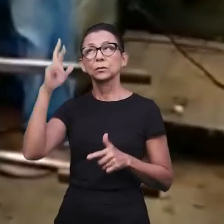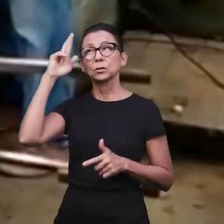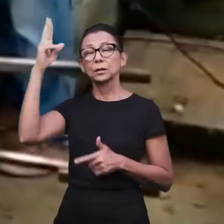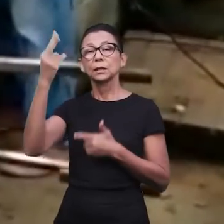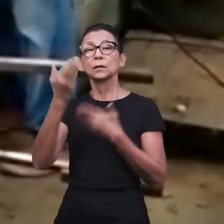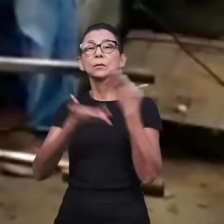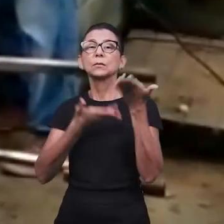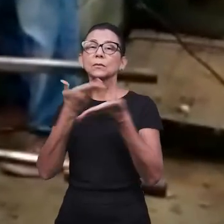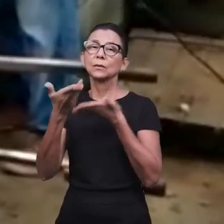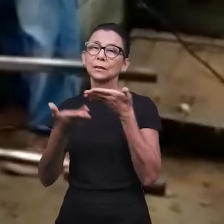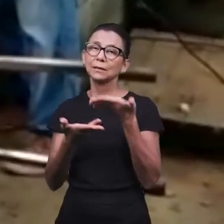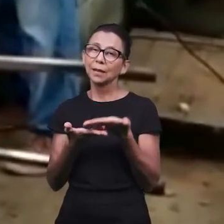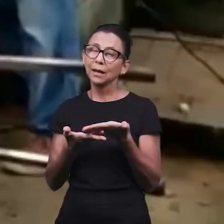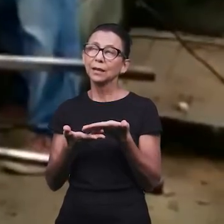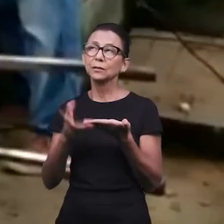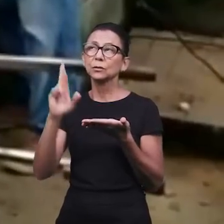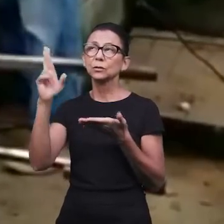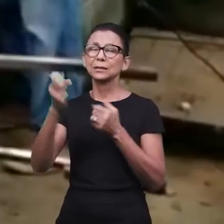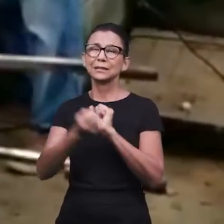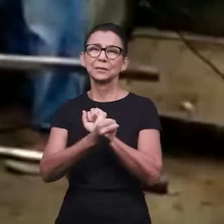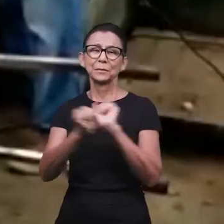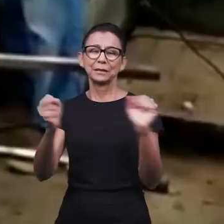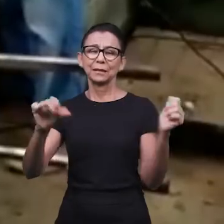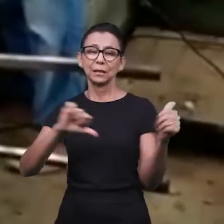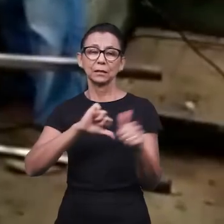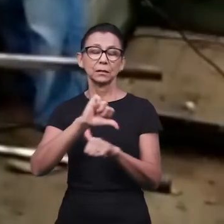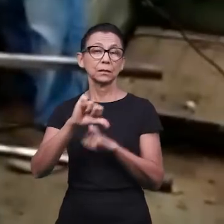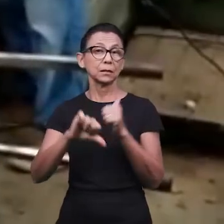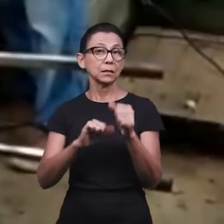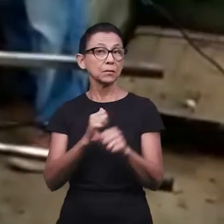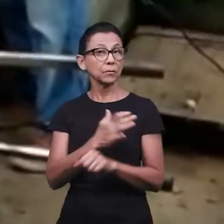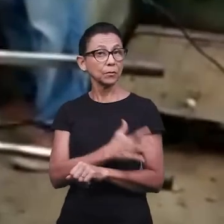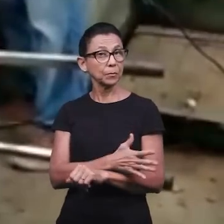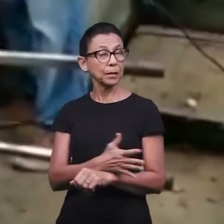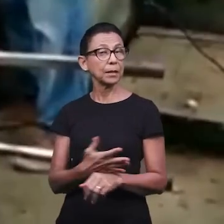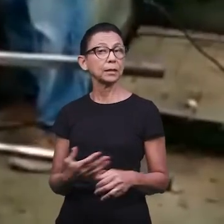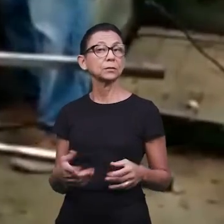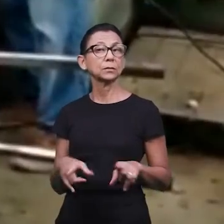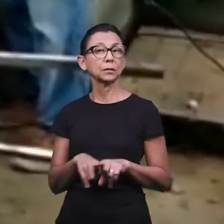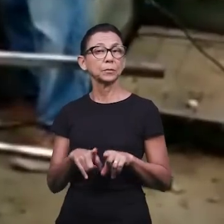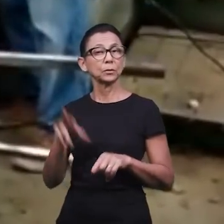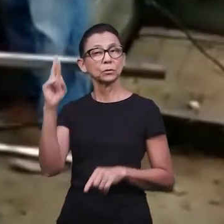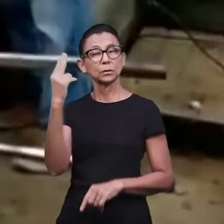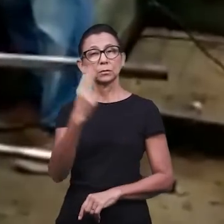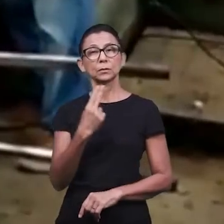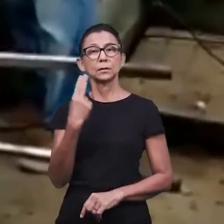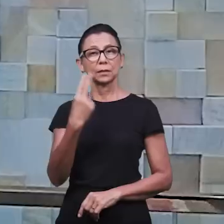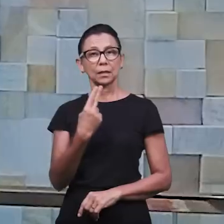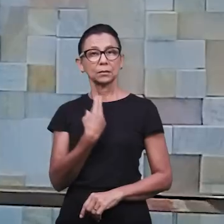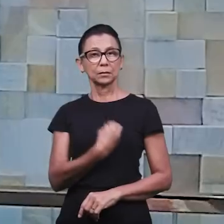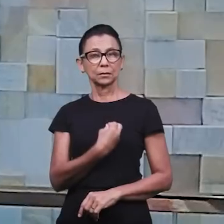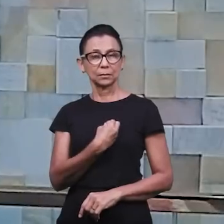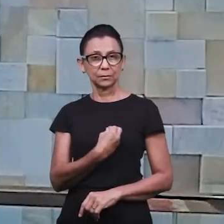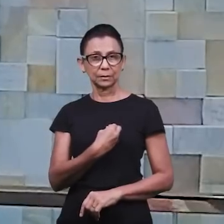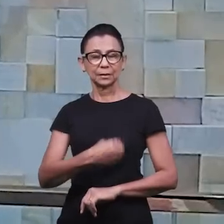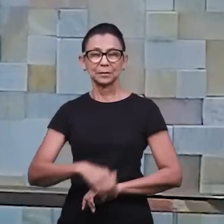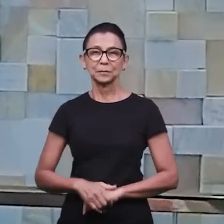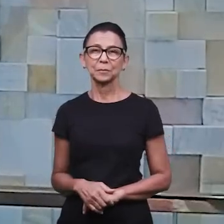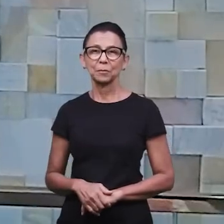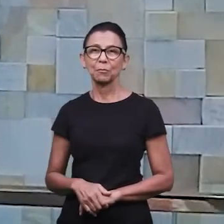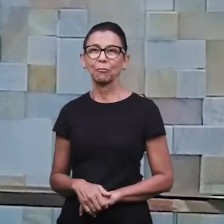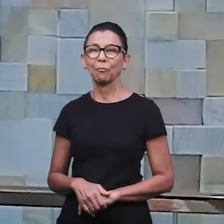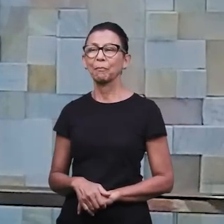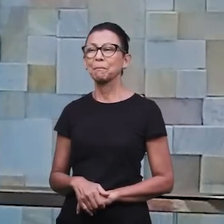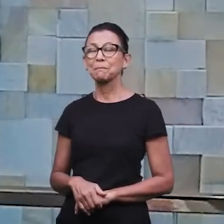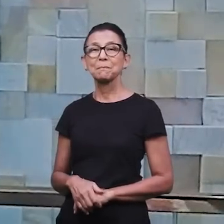Senhor, né? Tem nos libertado, transformado a vida também, através de nós. O Senhor tem nos usado, né? Com uma bênção. Amém. Essas foram